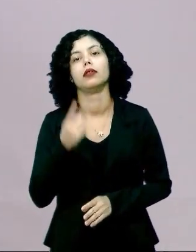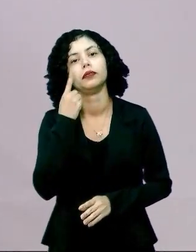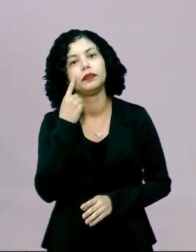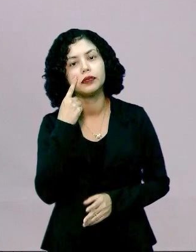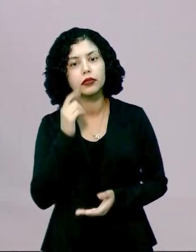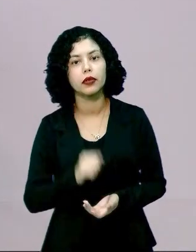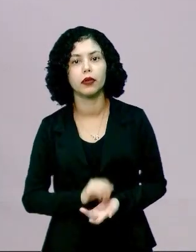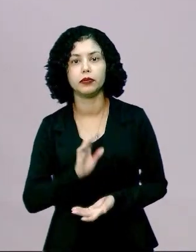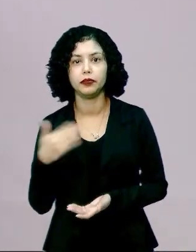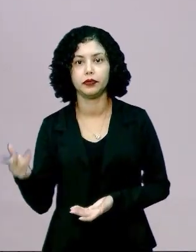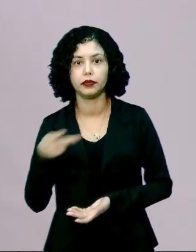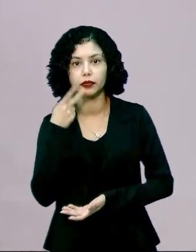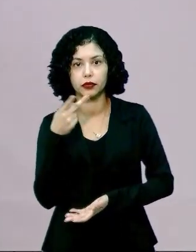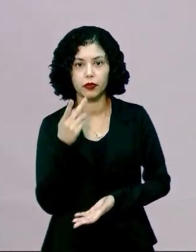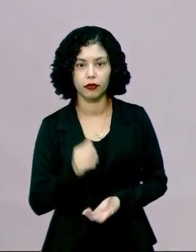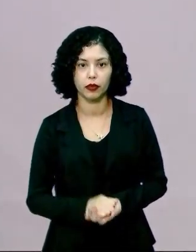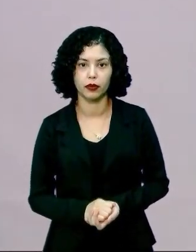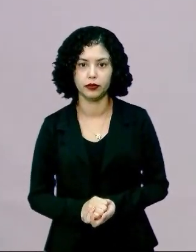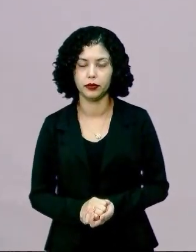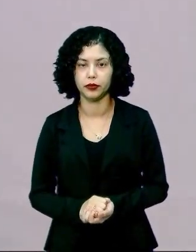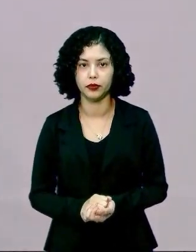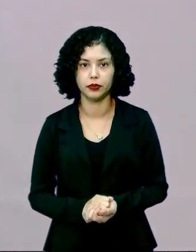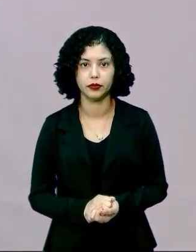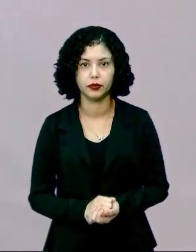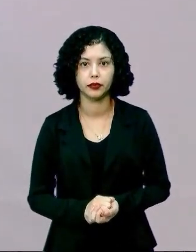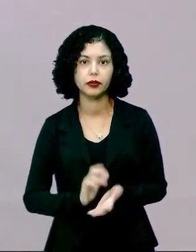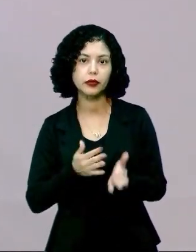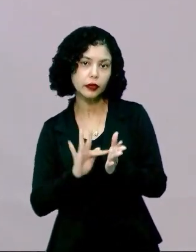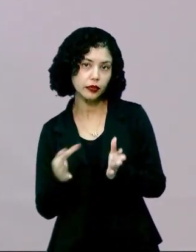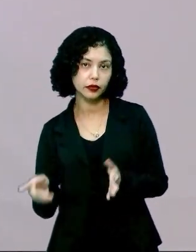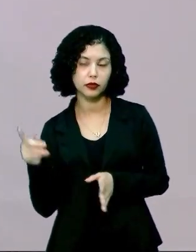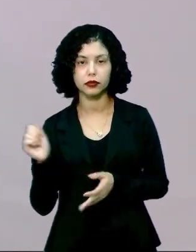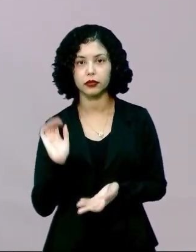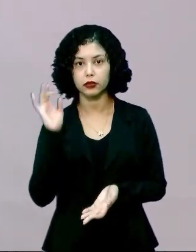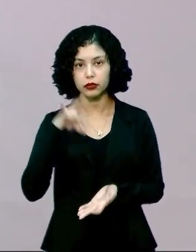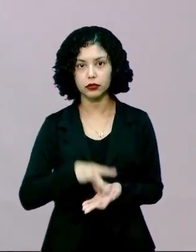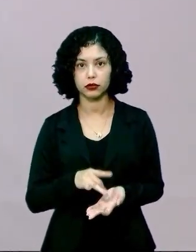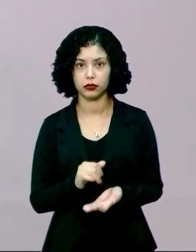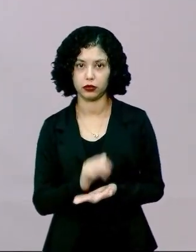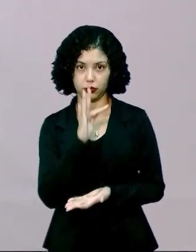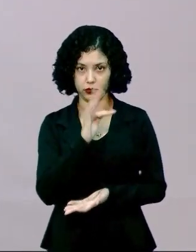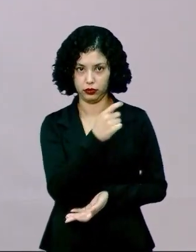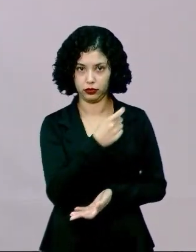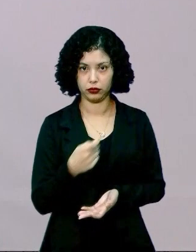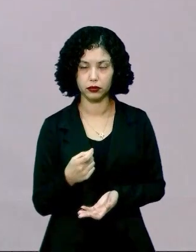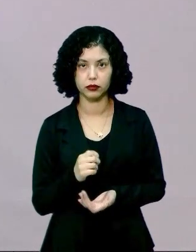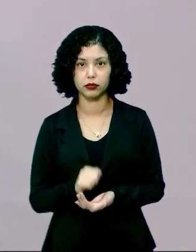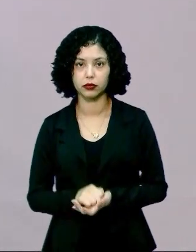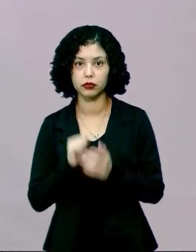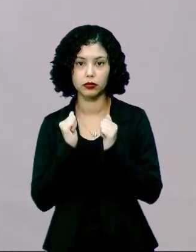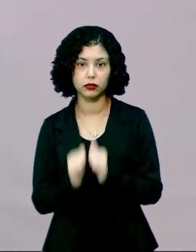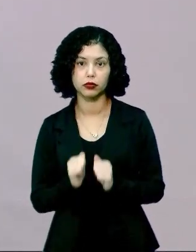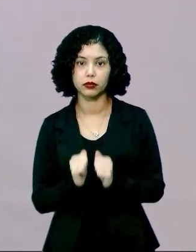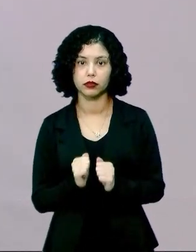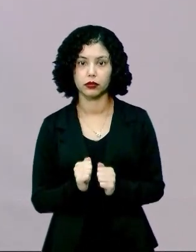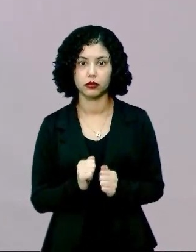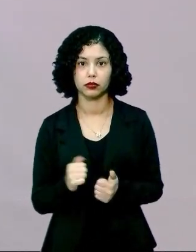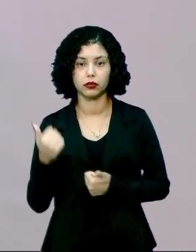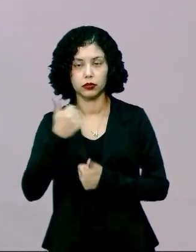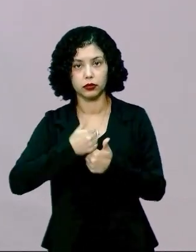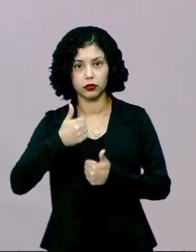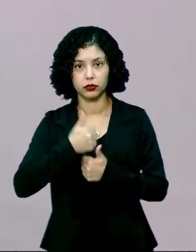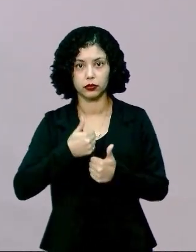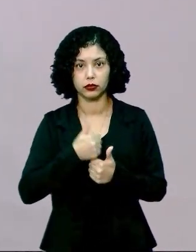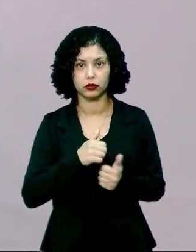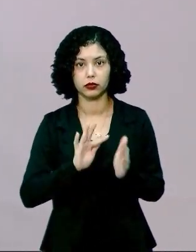só, pessoal. Quando a gente fala da função real, o f de x ele pode ser